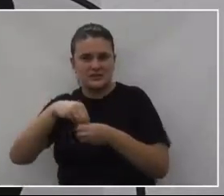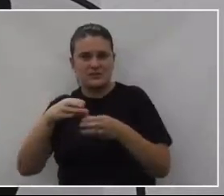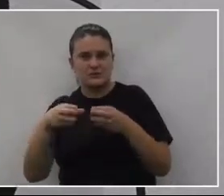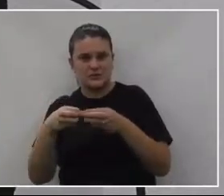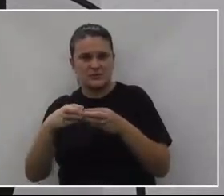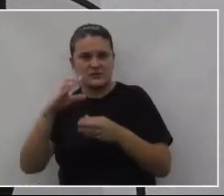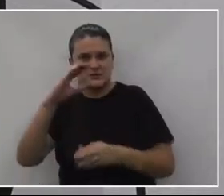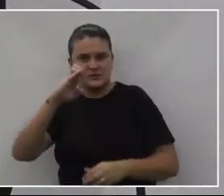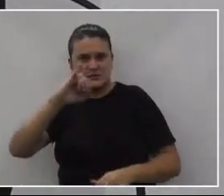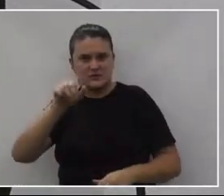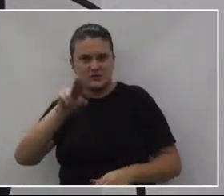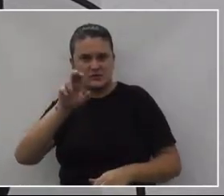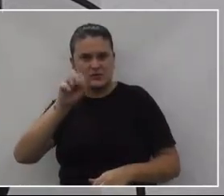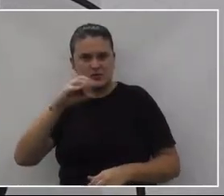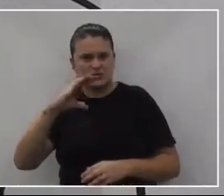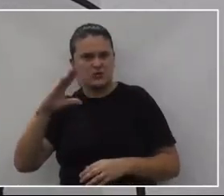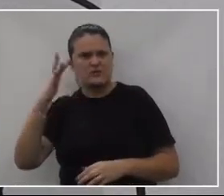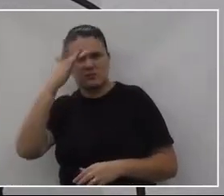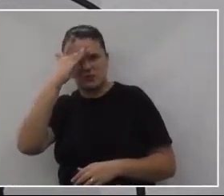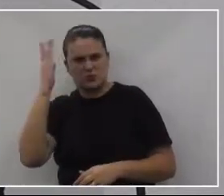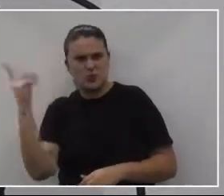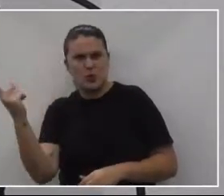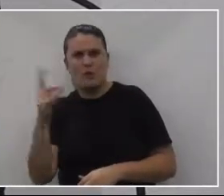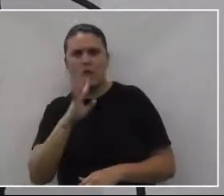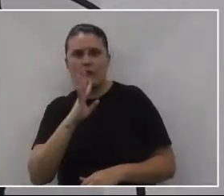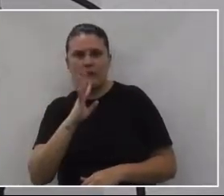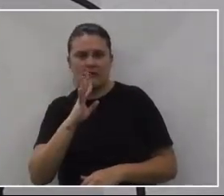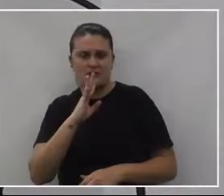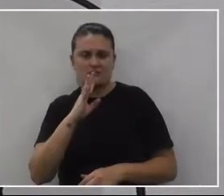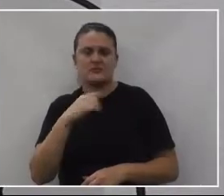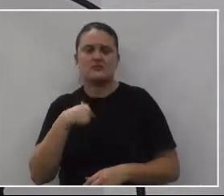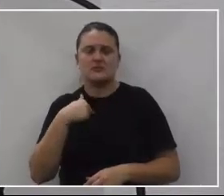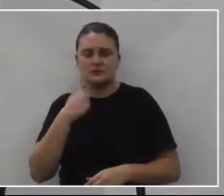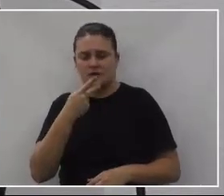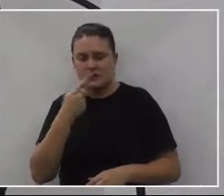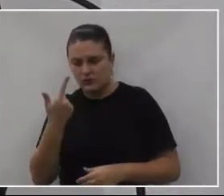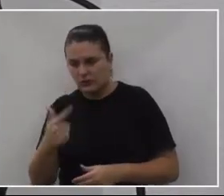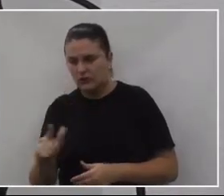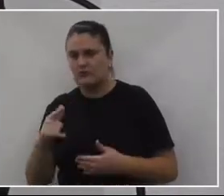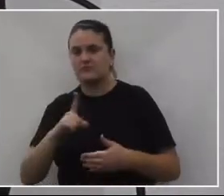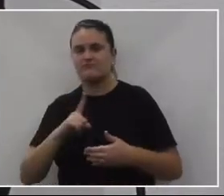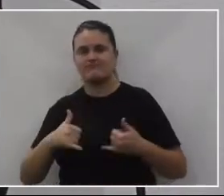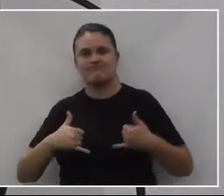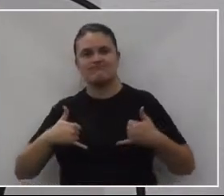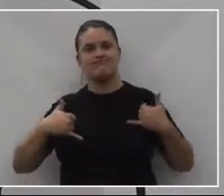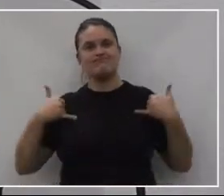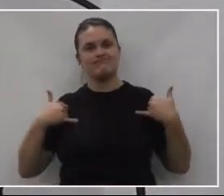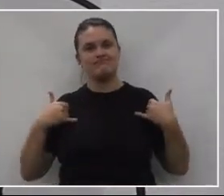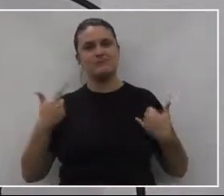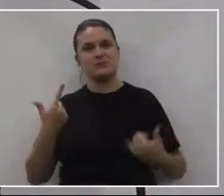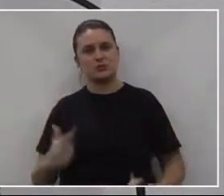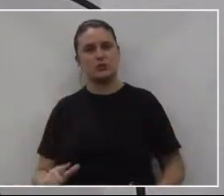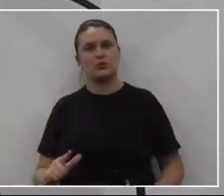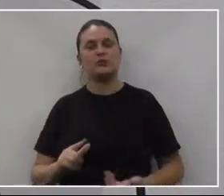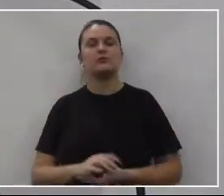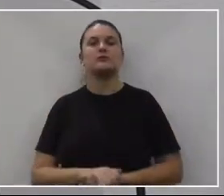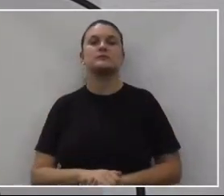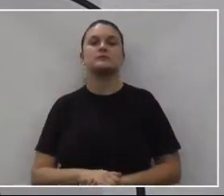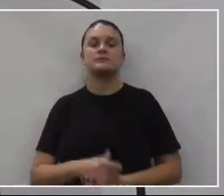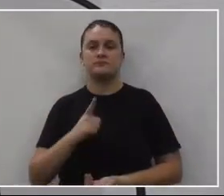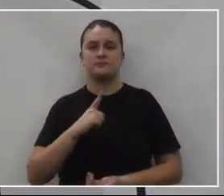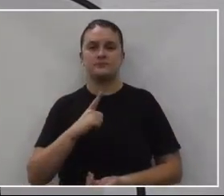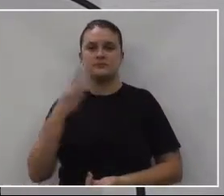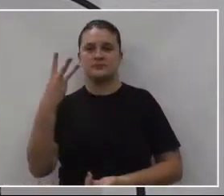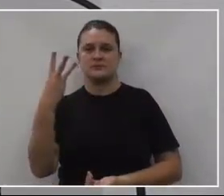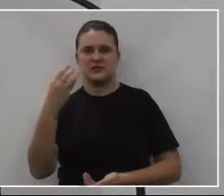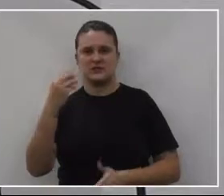nós já conversamos algumas vezes, aqui mesmo nessa tribuna, que mais uma vez eu destaco aqui, muito me honra estar aqui presente hoje. Nós temos 30